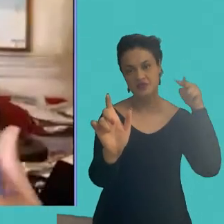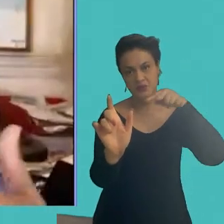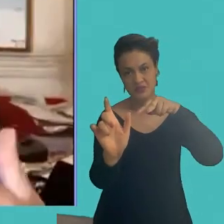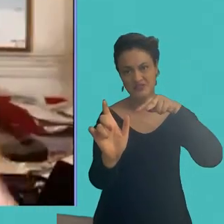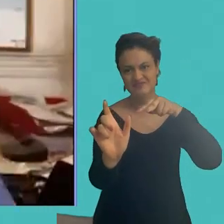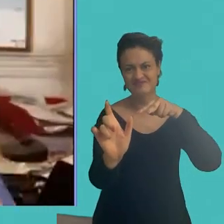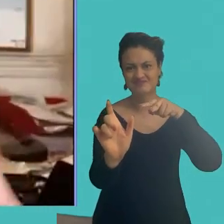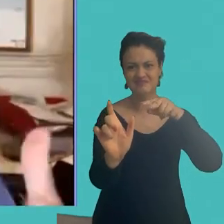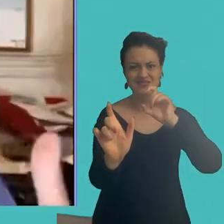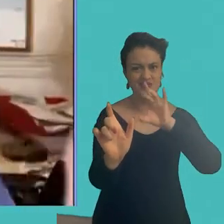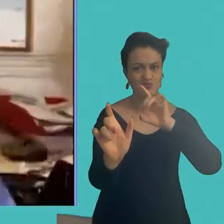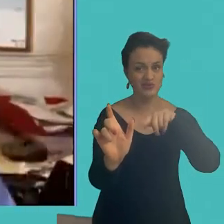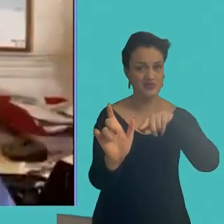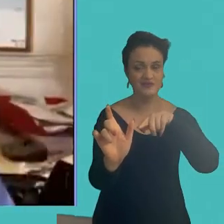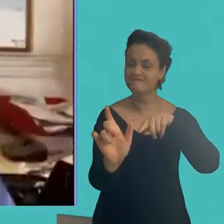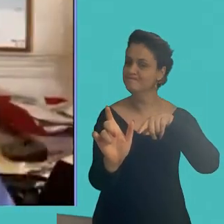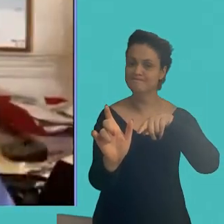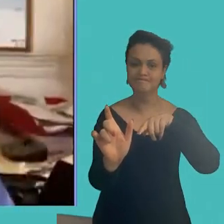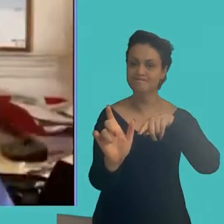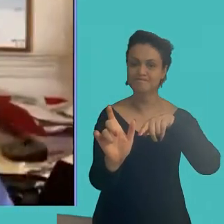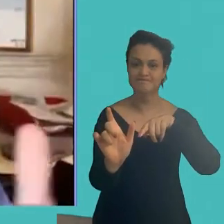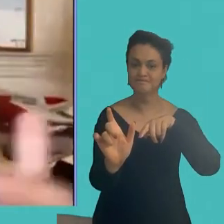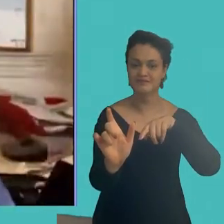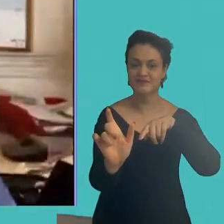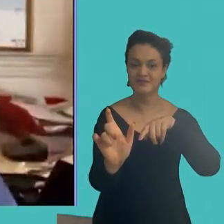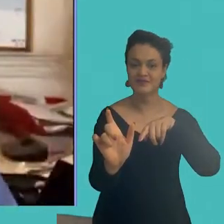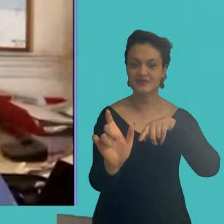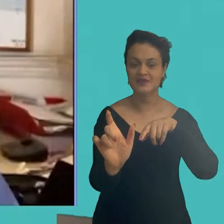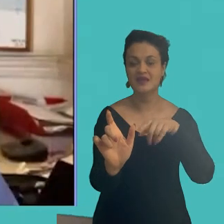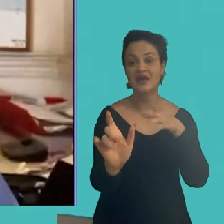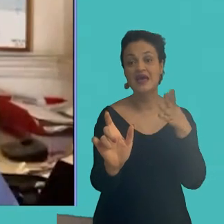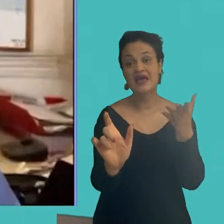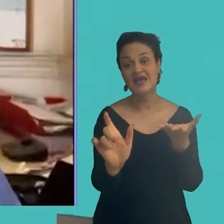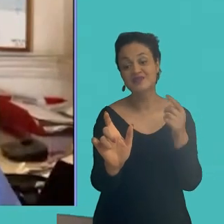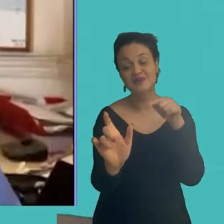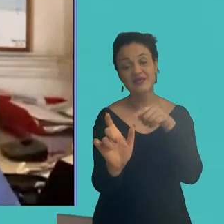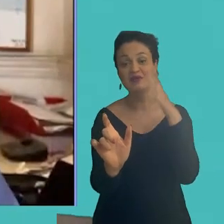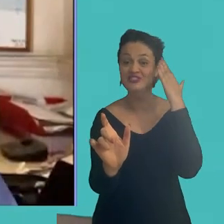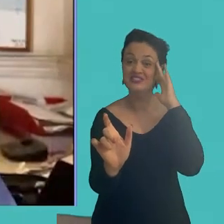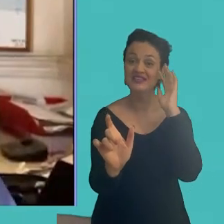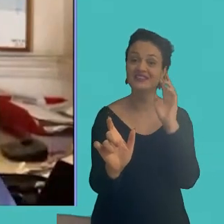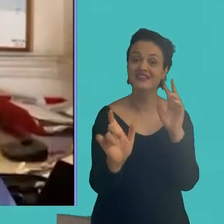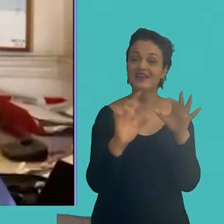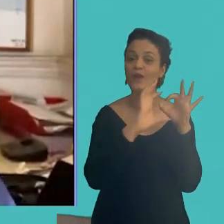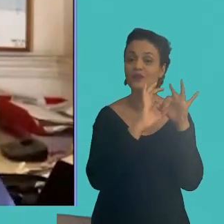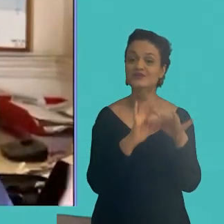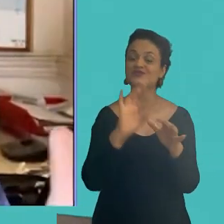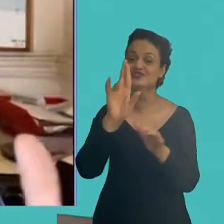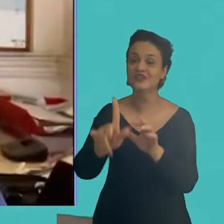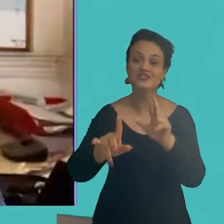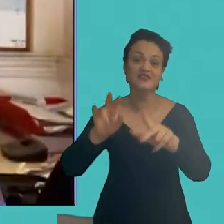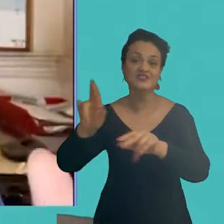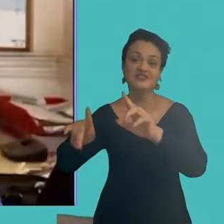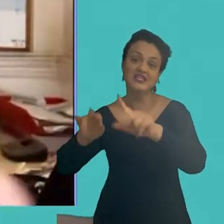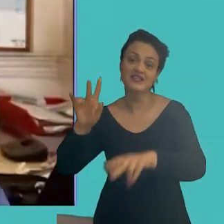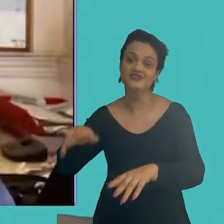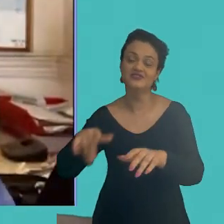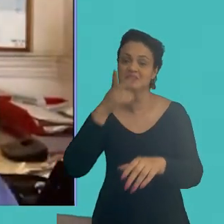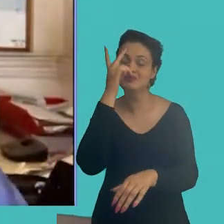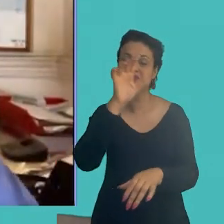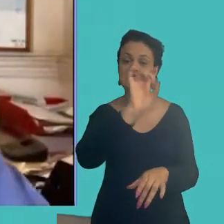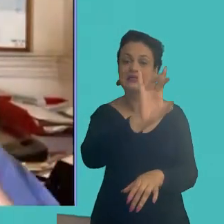vocês quiserem, bolsonarismo pode ser entendido de várias maneiras, dependendo de como cada um considera qual